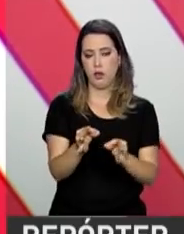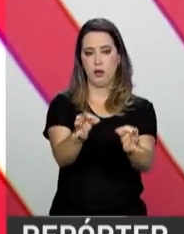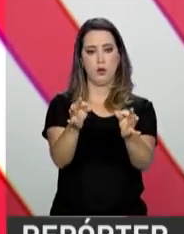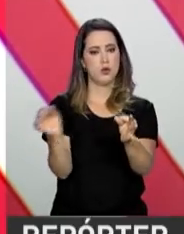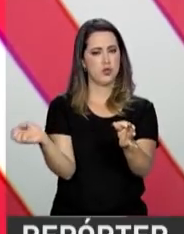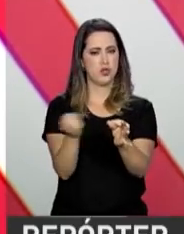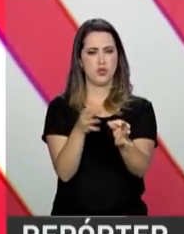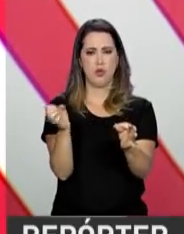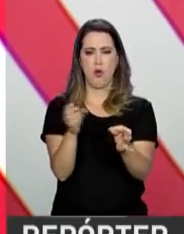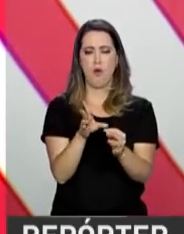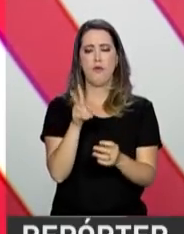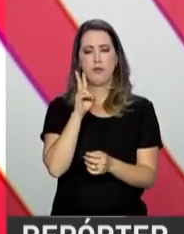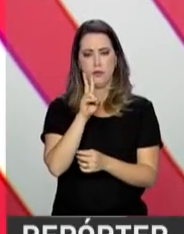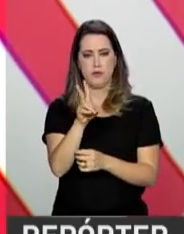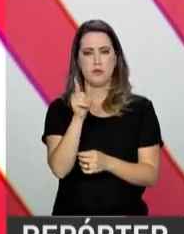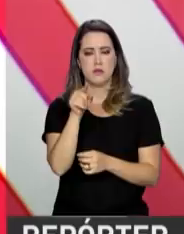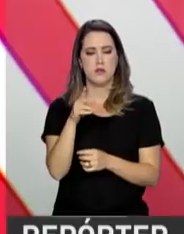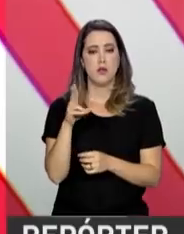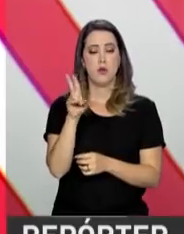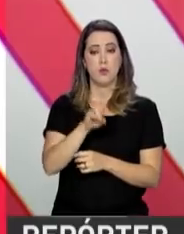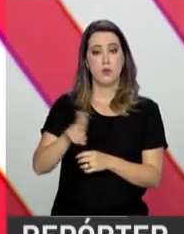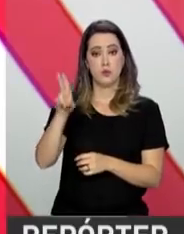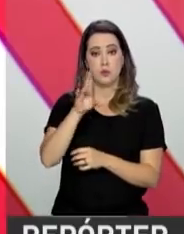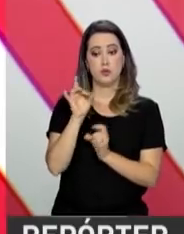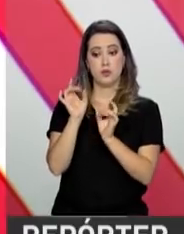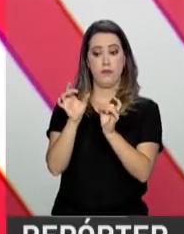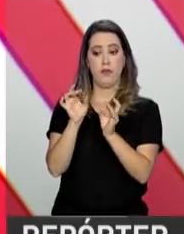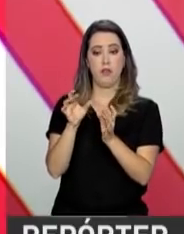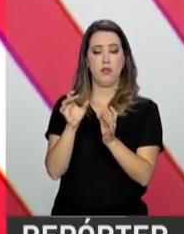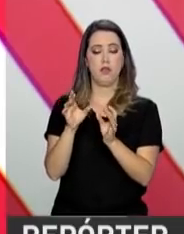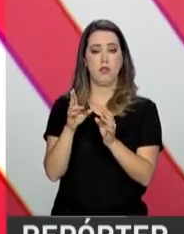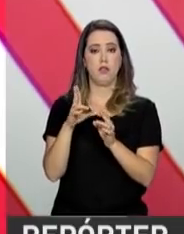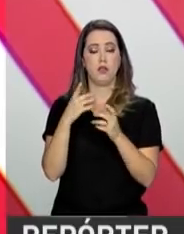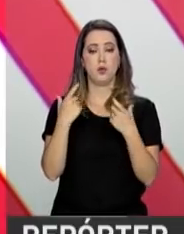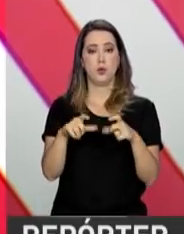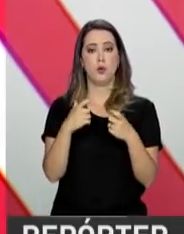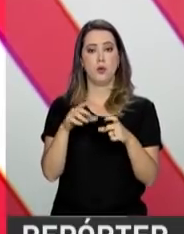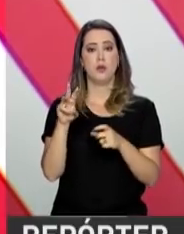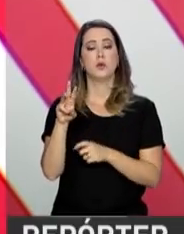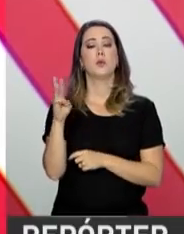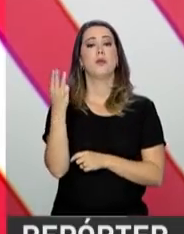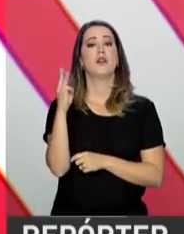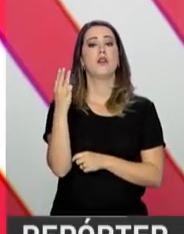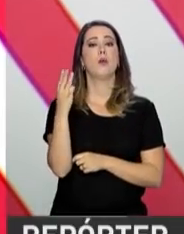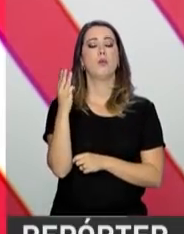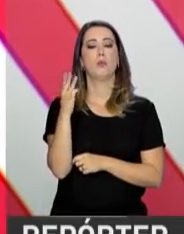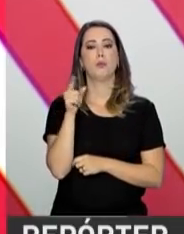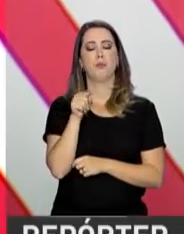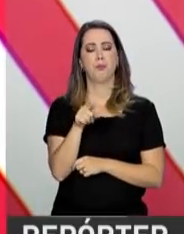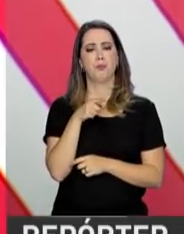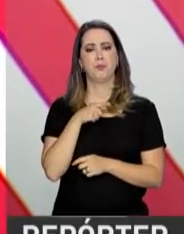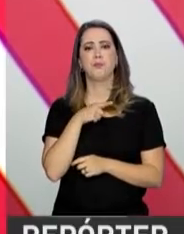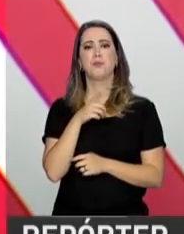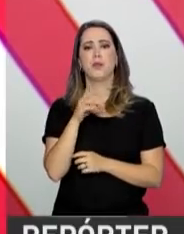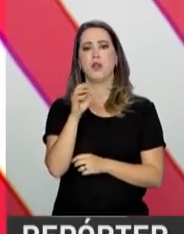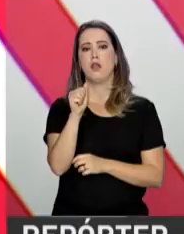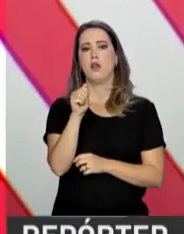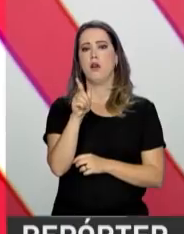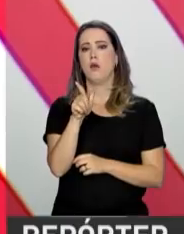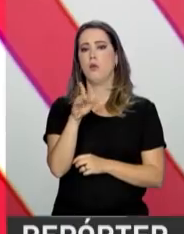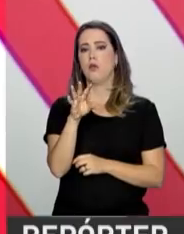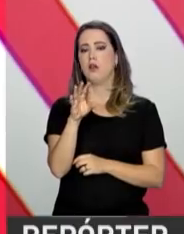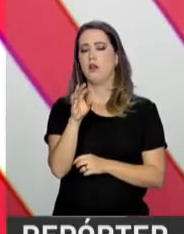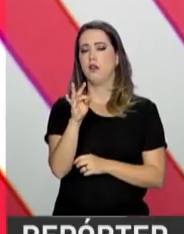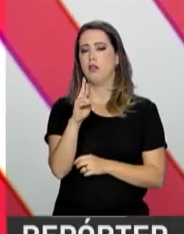vistas ao uso comercial da base de alcântara naturalmente também aprofundaremos nossos